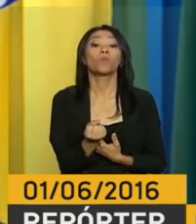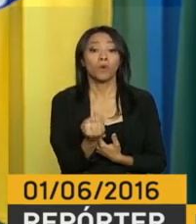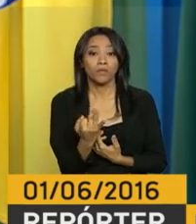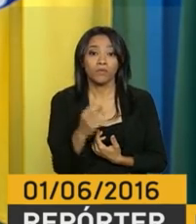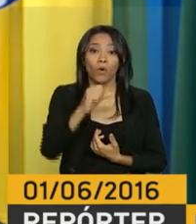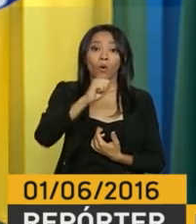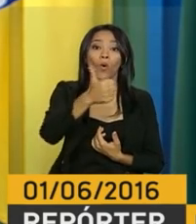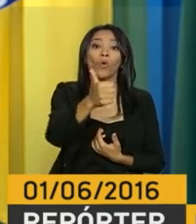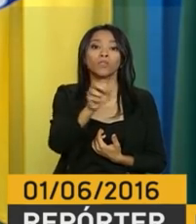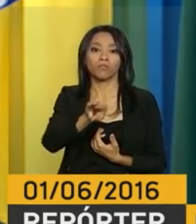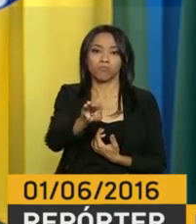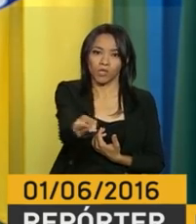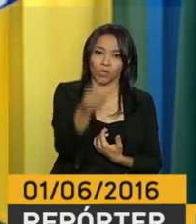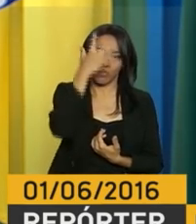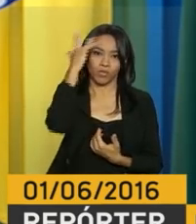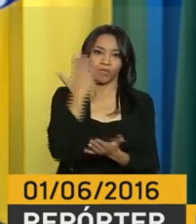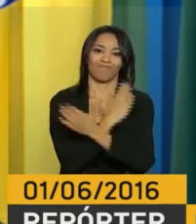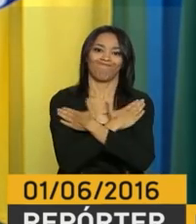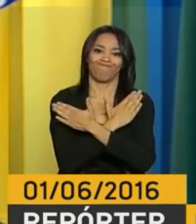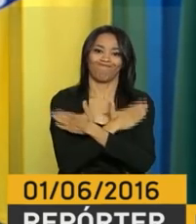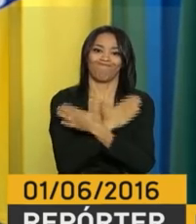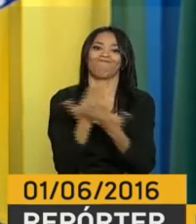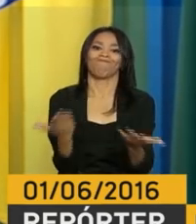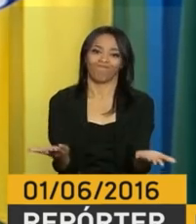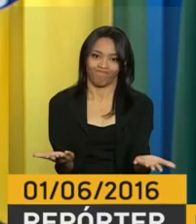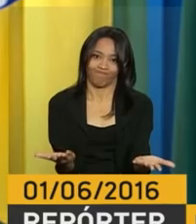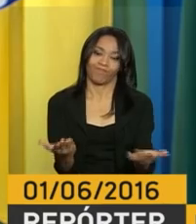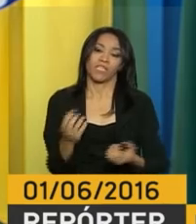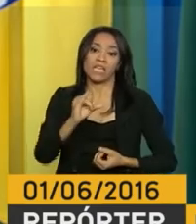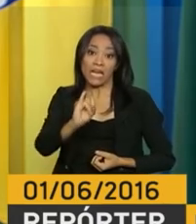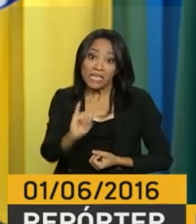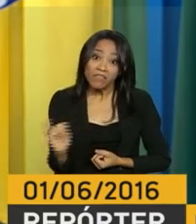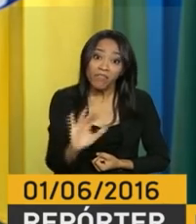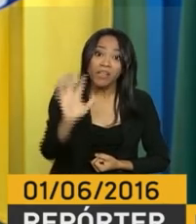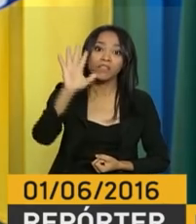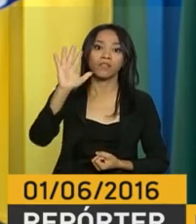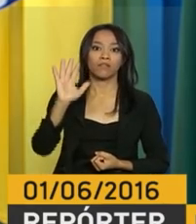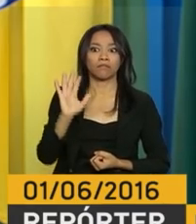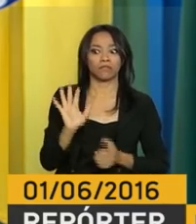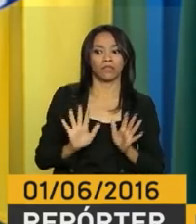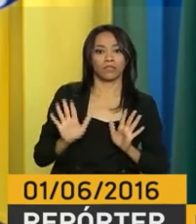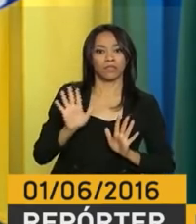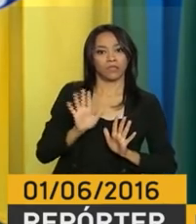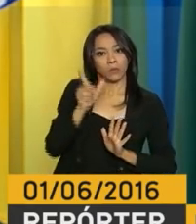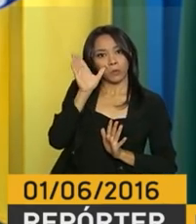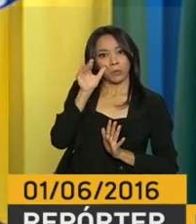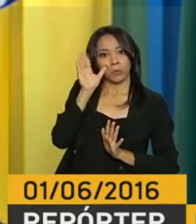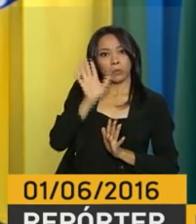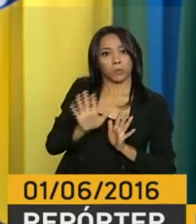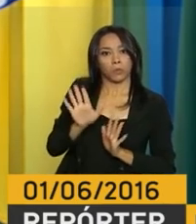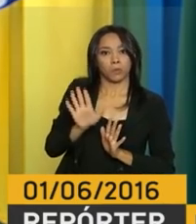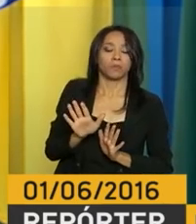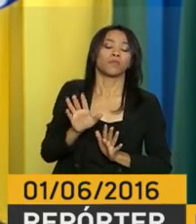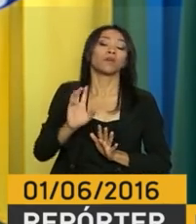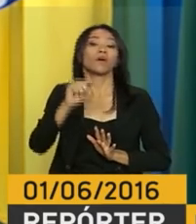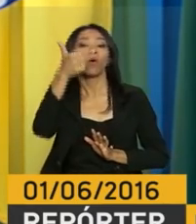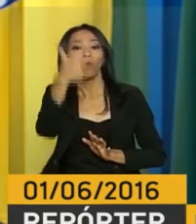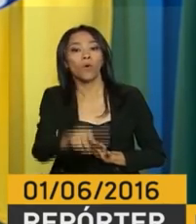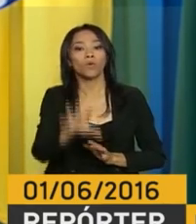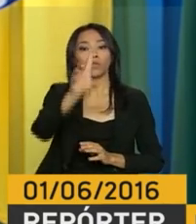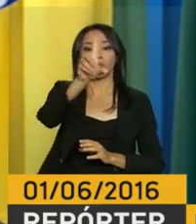a inflação ainda inspira vigilância o déficit de R